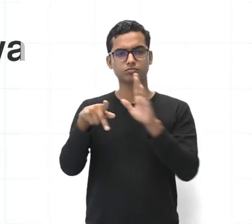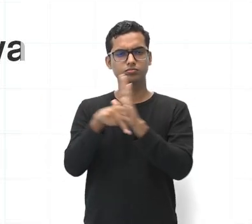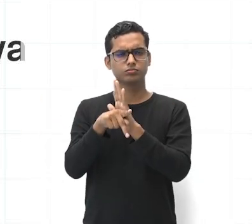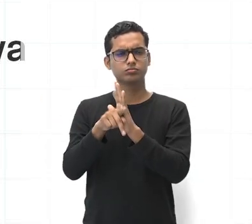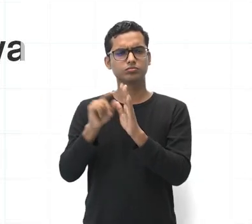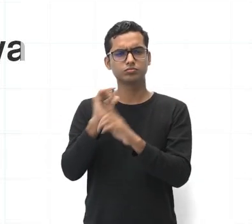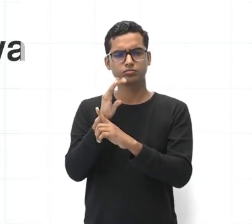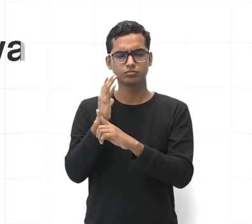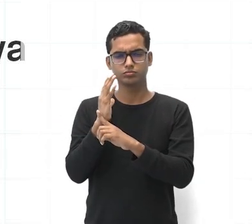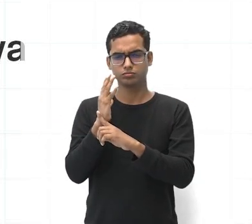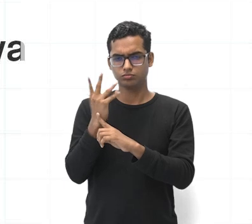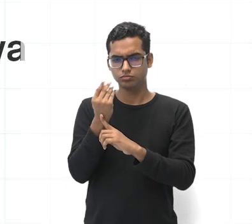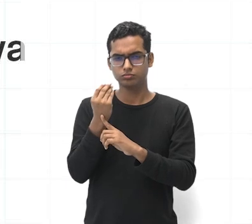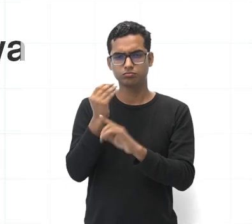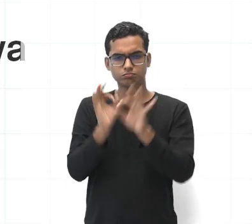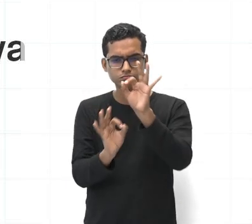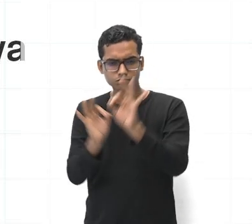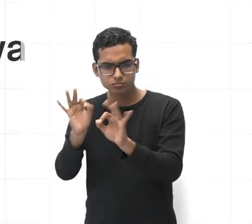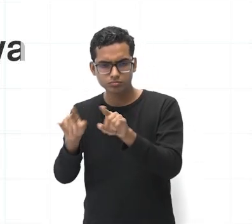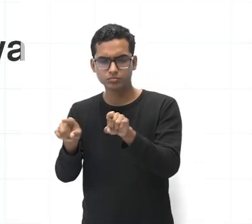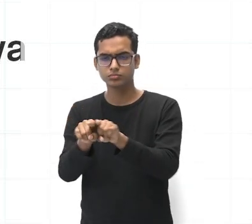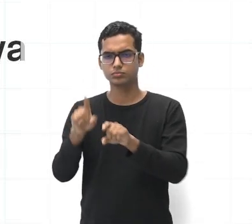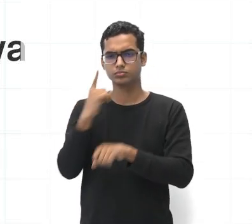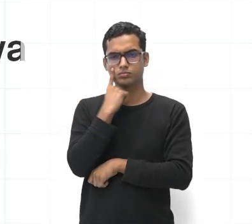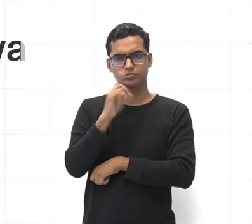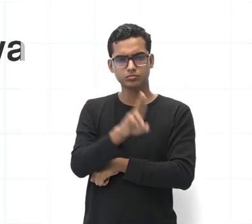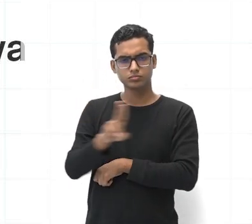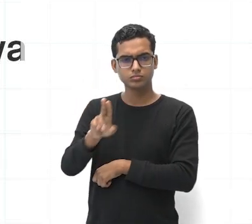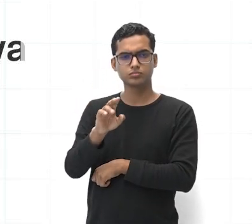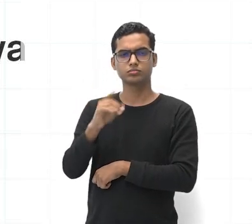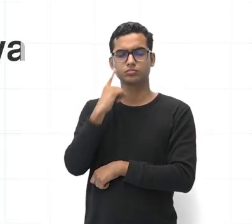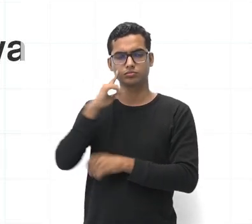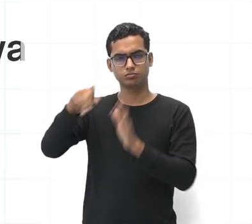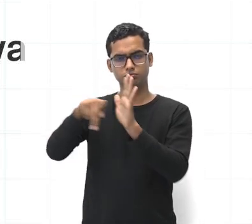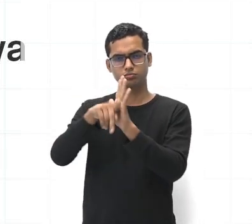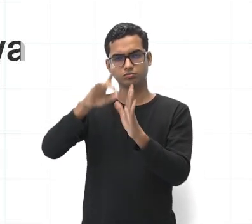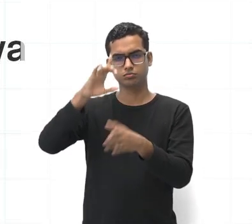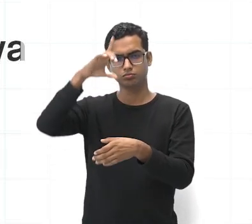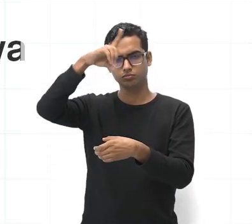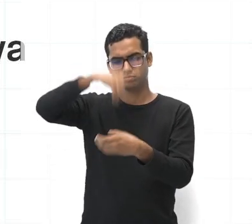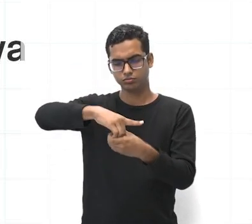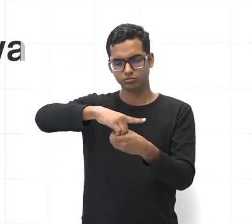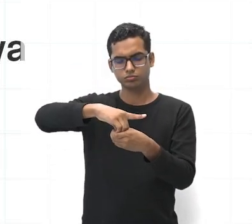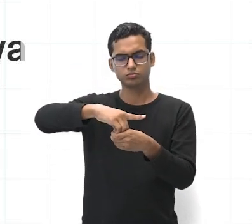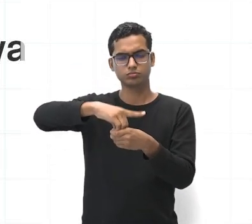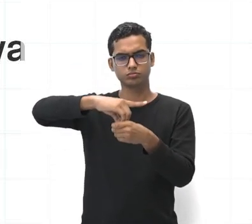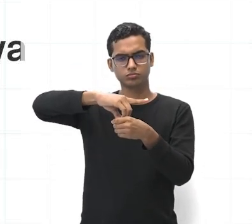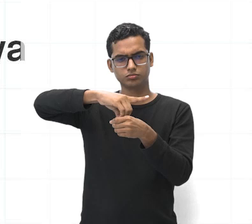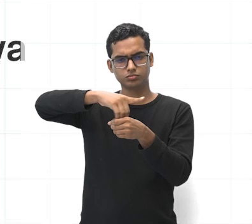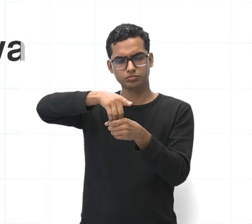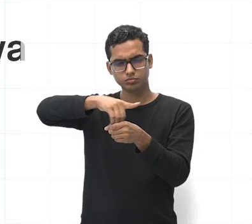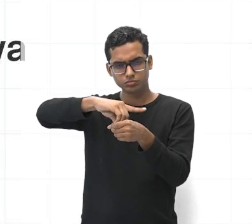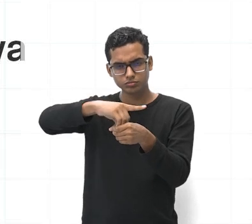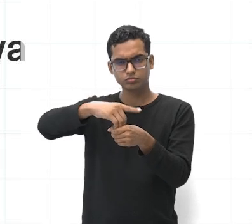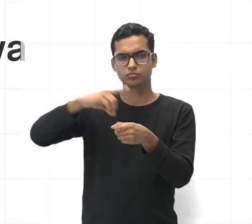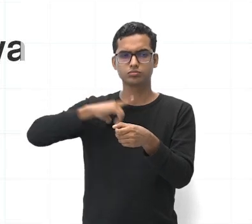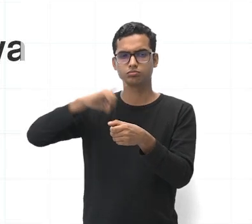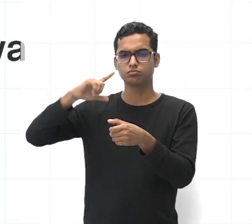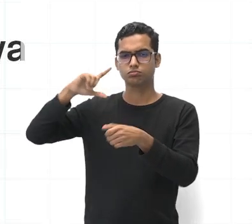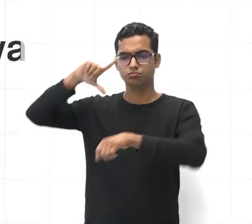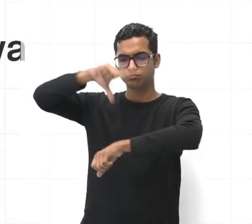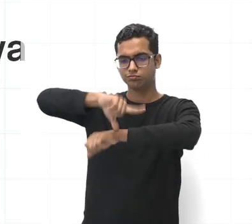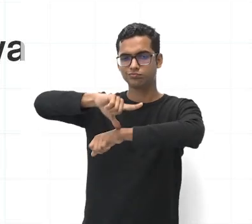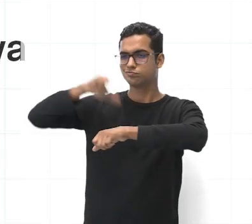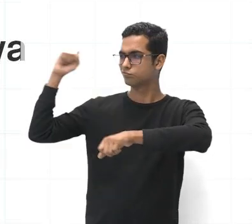haste, certo? Que recebe o nome de gnomo, fincada ao Sol, e